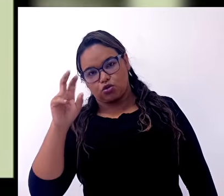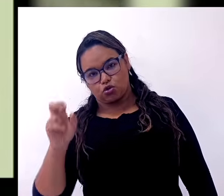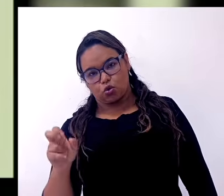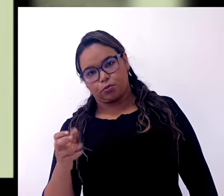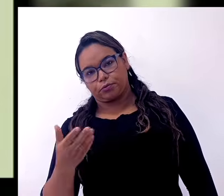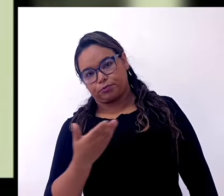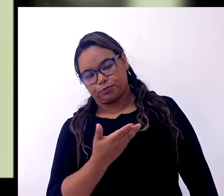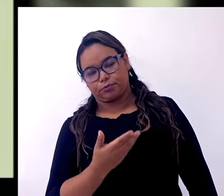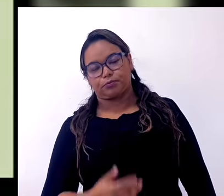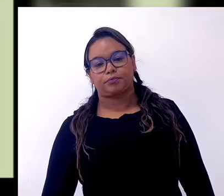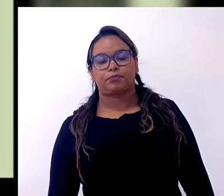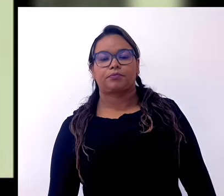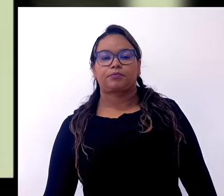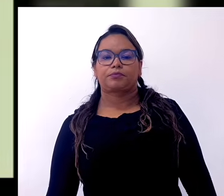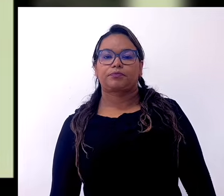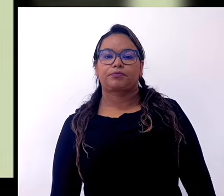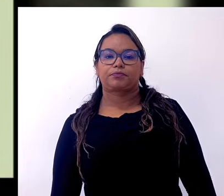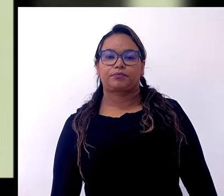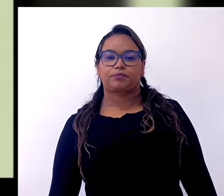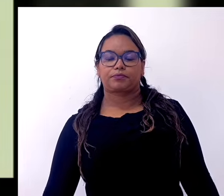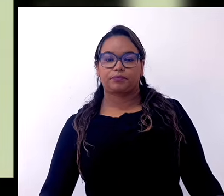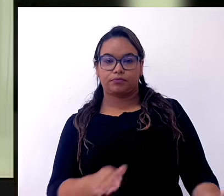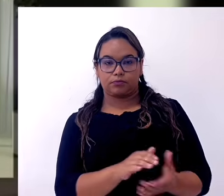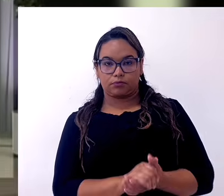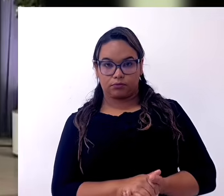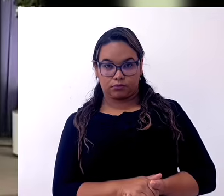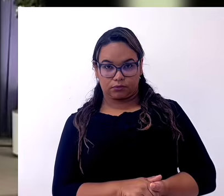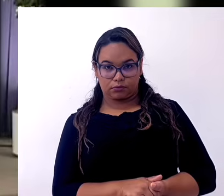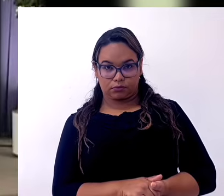conseguem imaginar isso, era maior do que a primeira bomba.